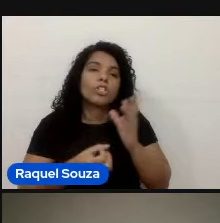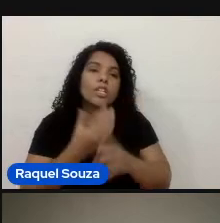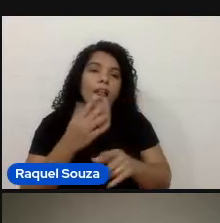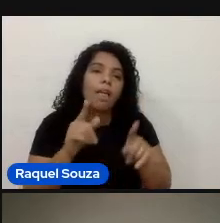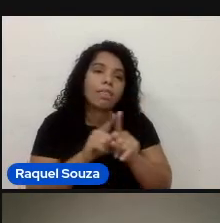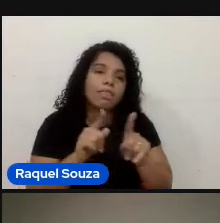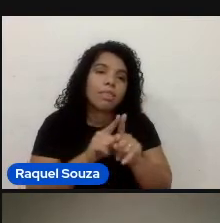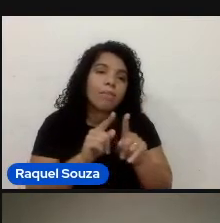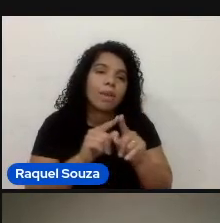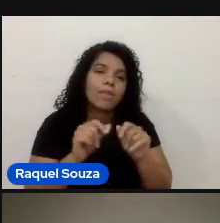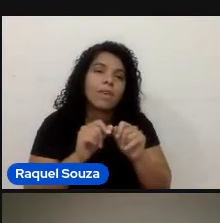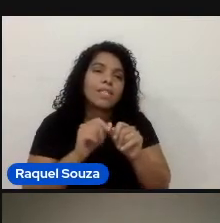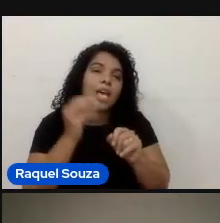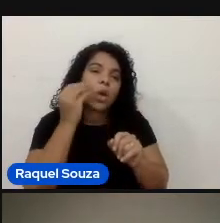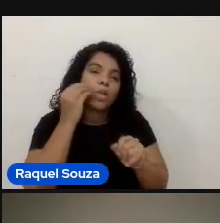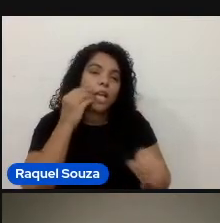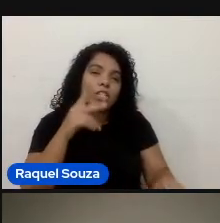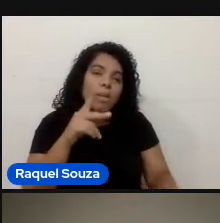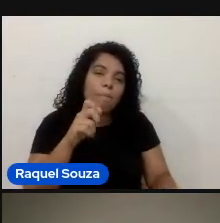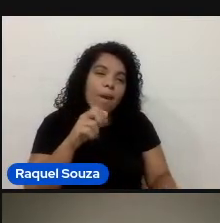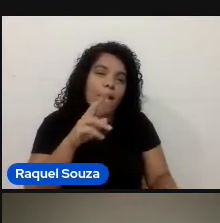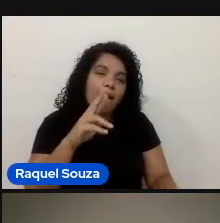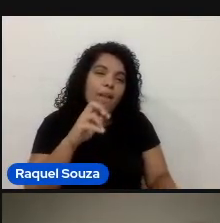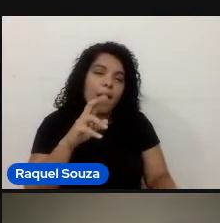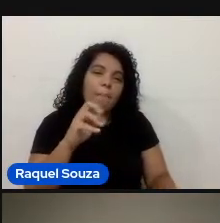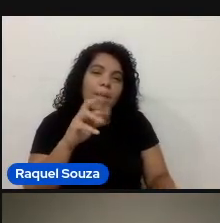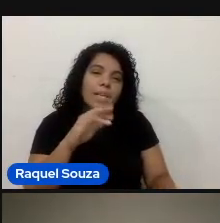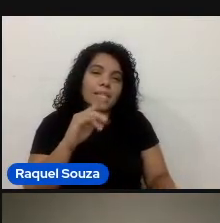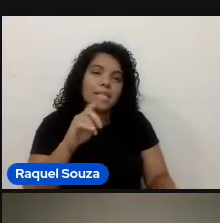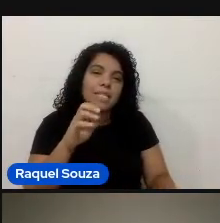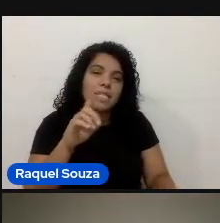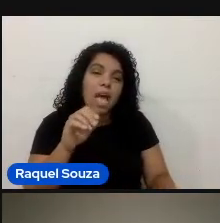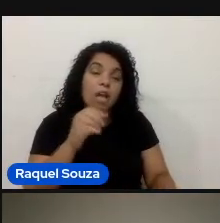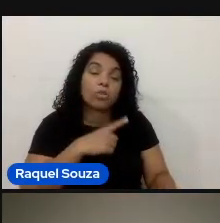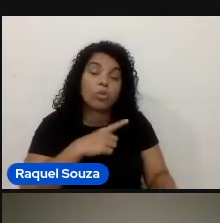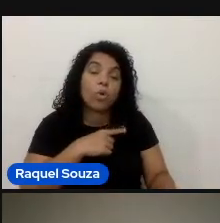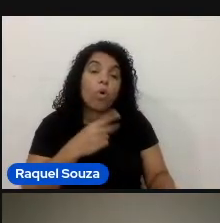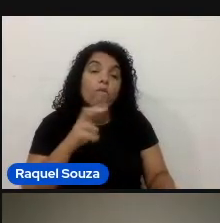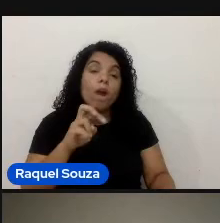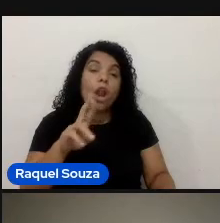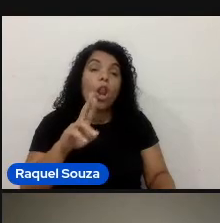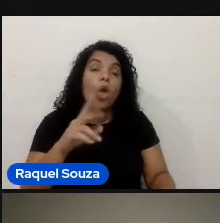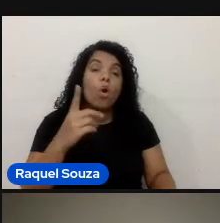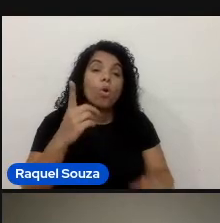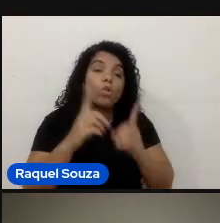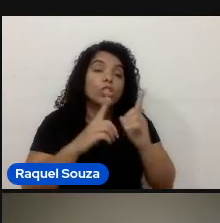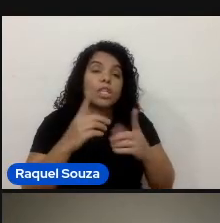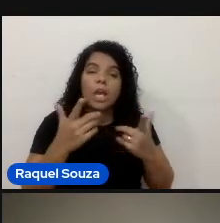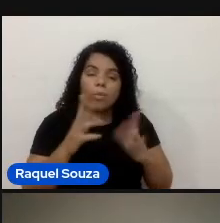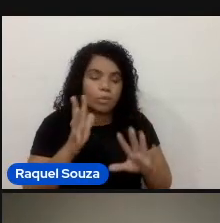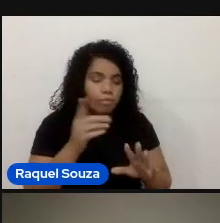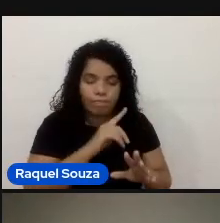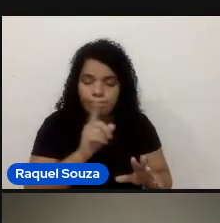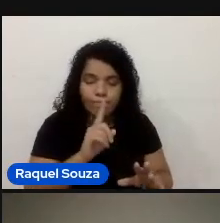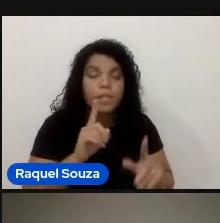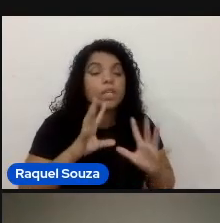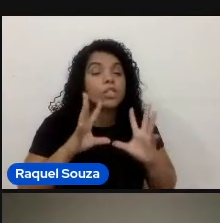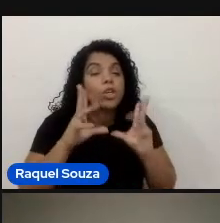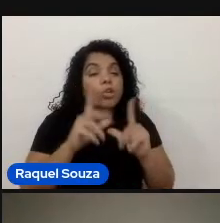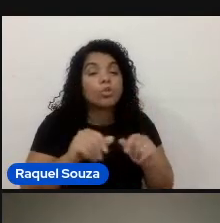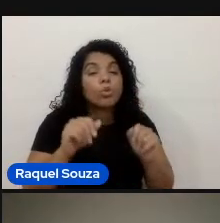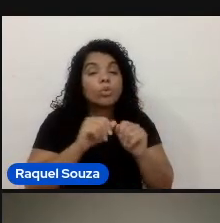fazer um teste parametrizado com valores dinâmicos. Então, tudo tinha que ser